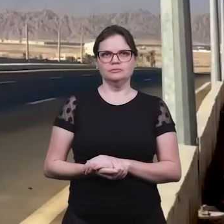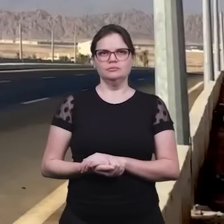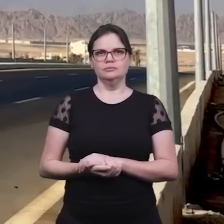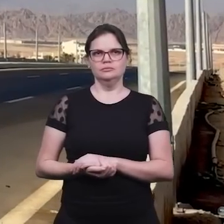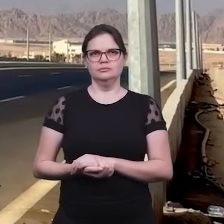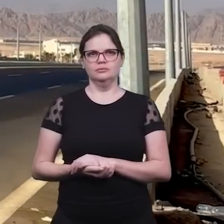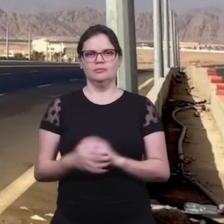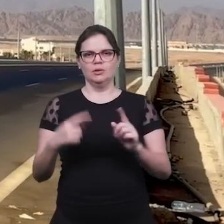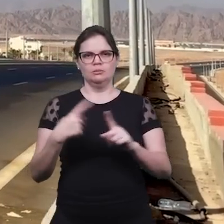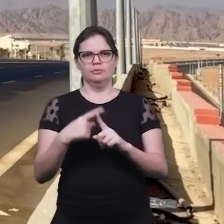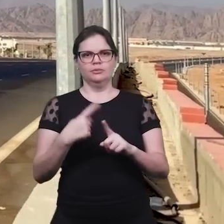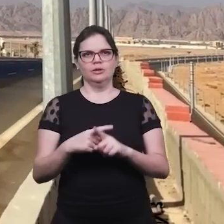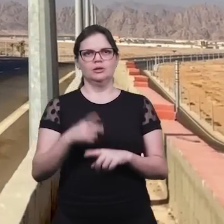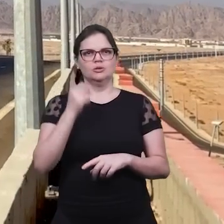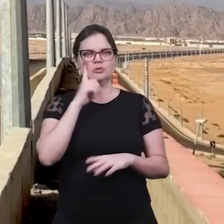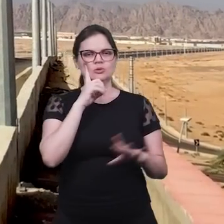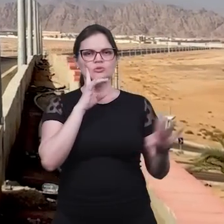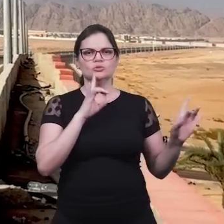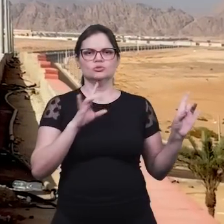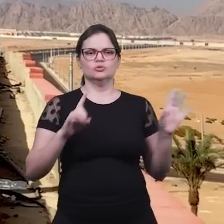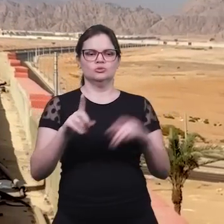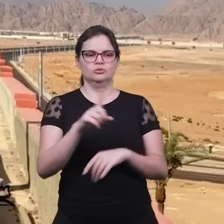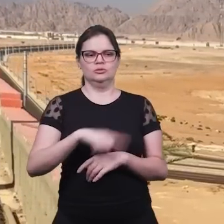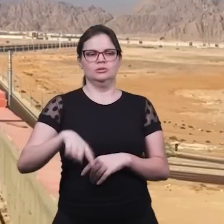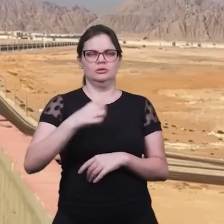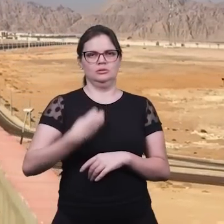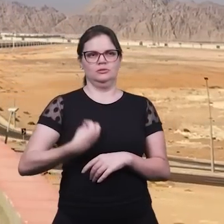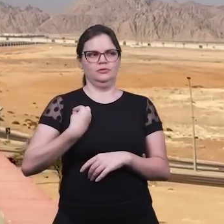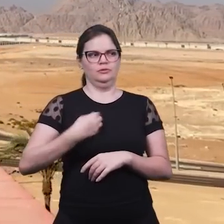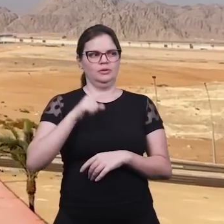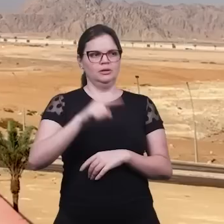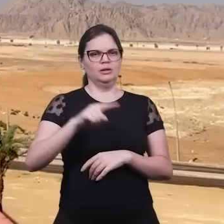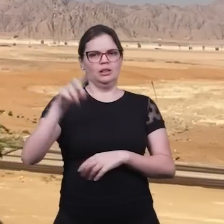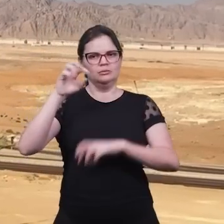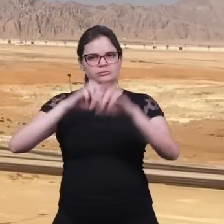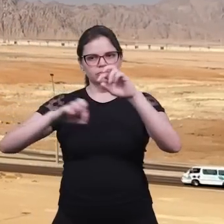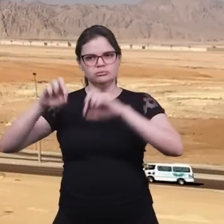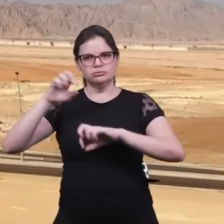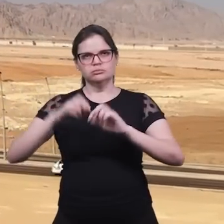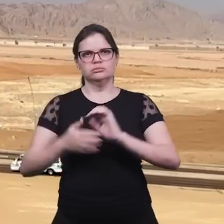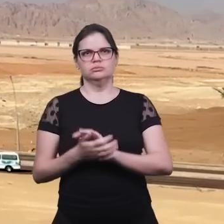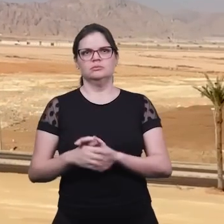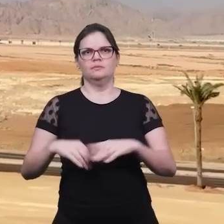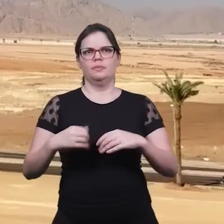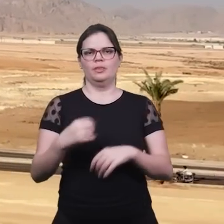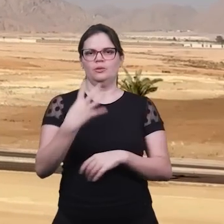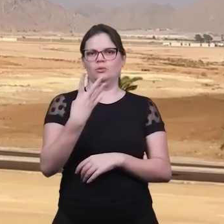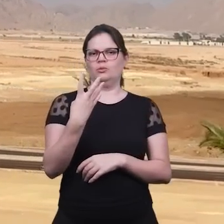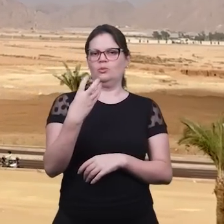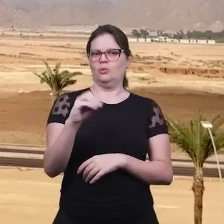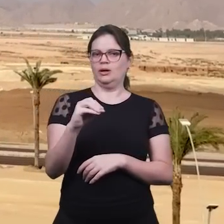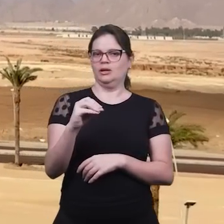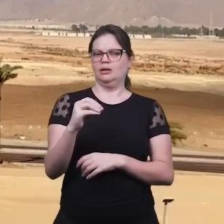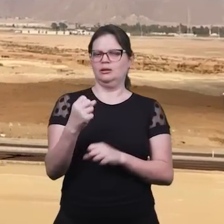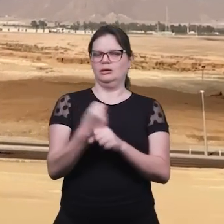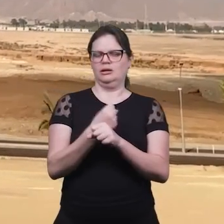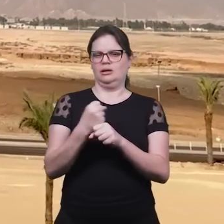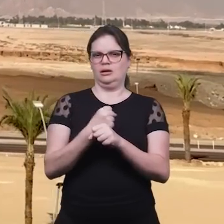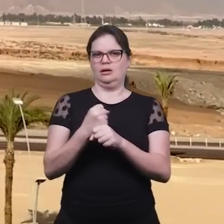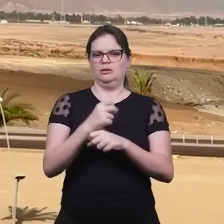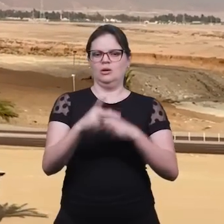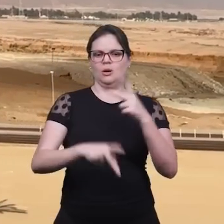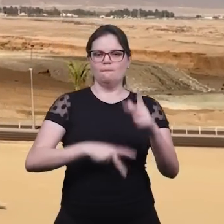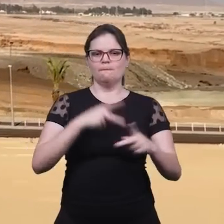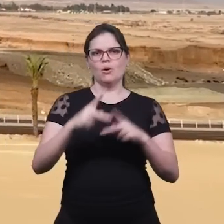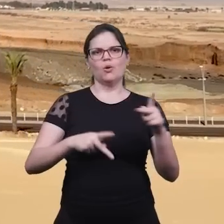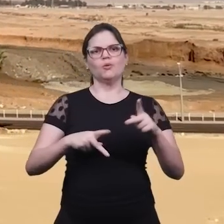por cada dia que eles passaram ali espiando a terra, né? Então, 40 anos o povo vagou